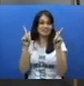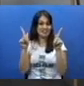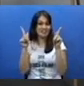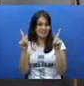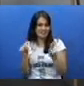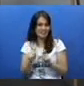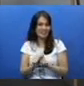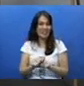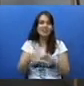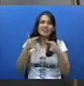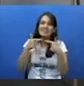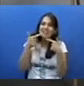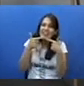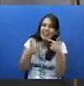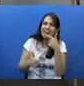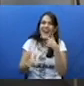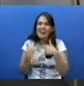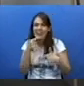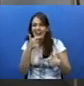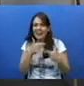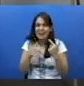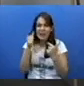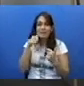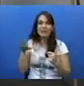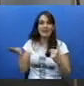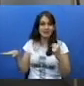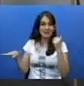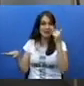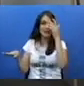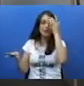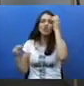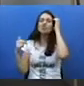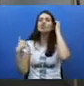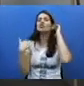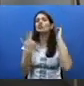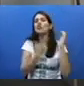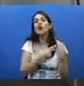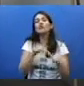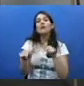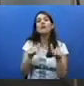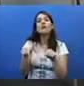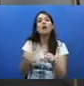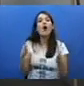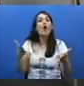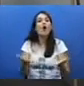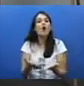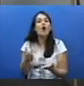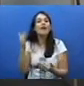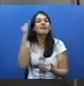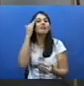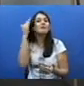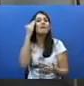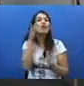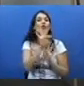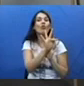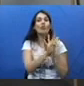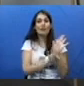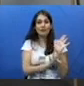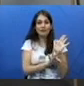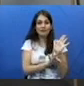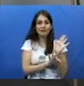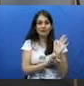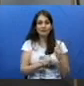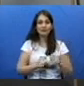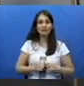e engraçada, né? Dessa menininha. E nós vamos trabalhar hoje o entender o texto dessa